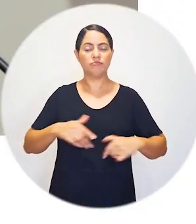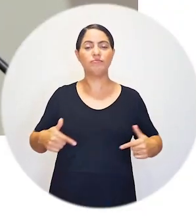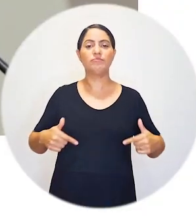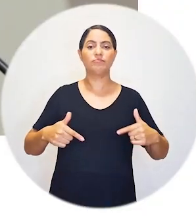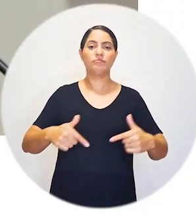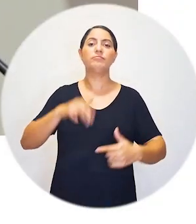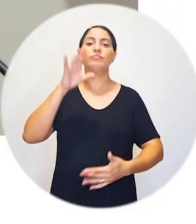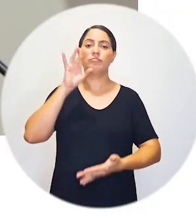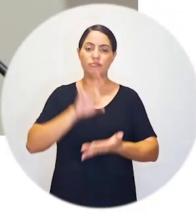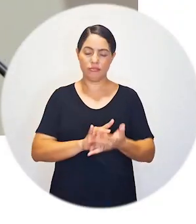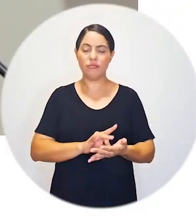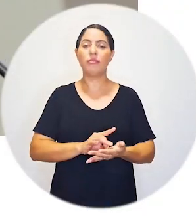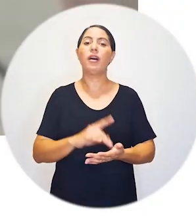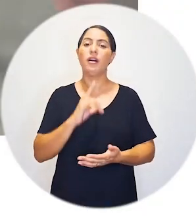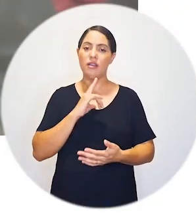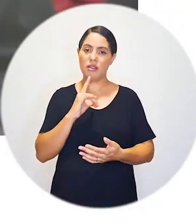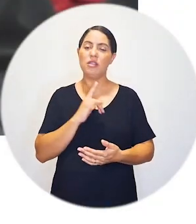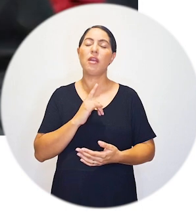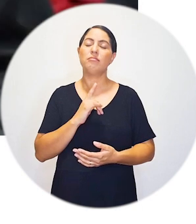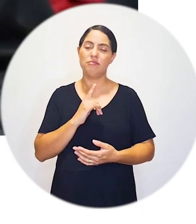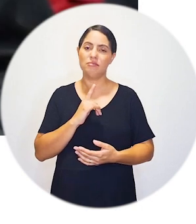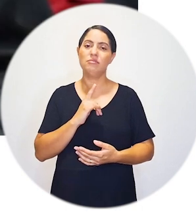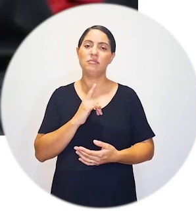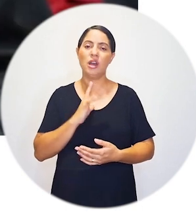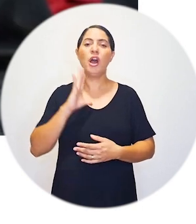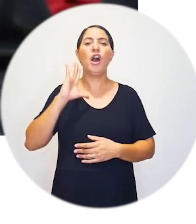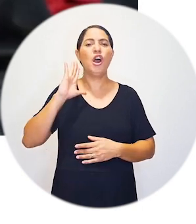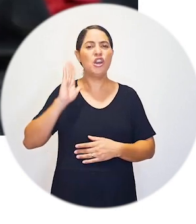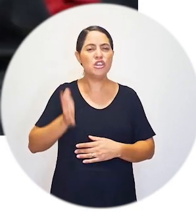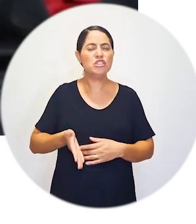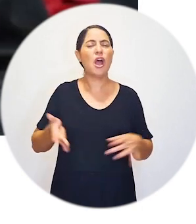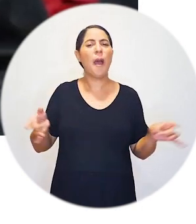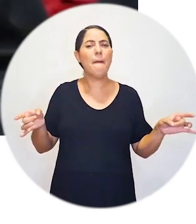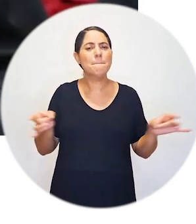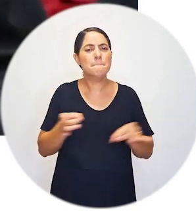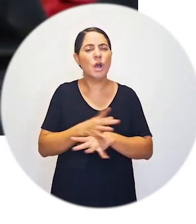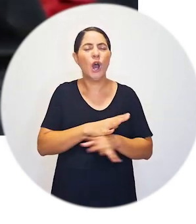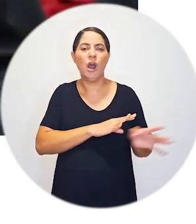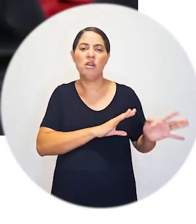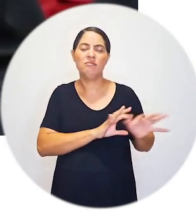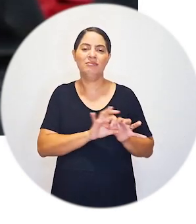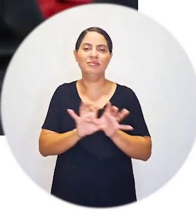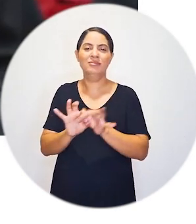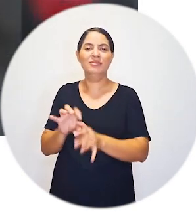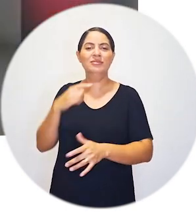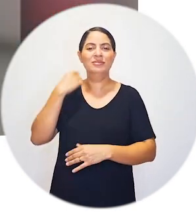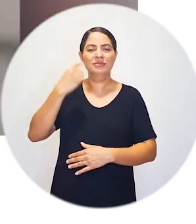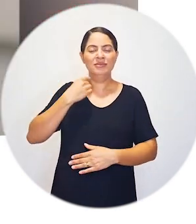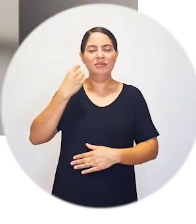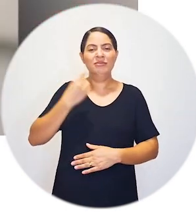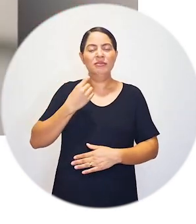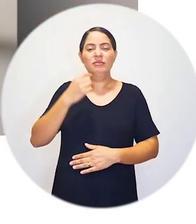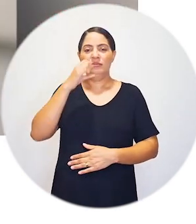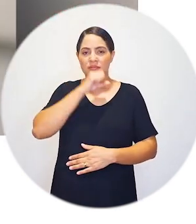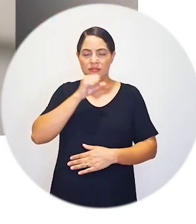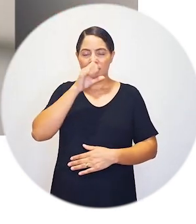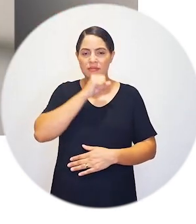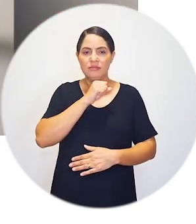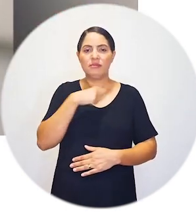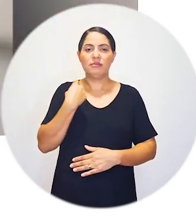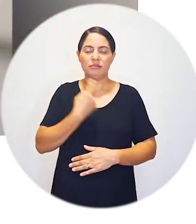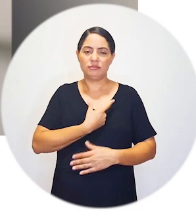tenho feito. As minhas audiências com a advocacia estão em dia. Já houve dias em que nós precisamos receber advogados aqui no